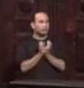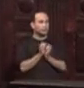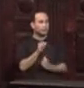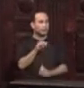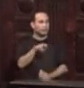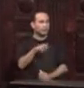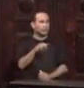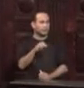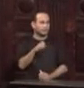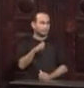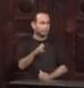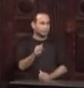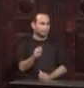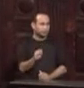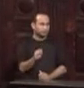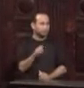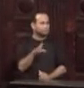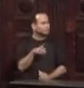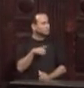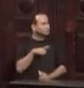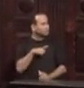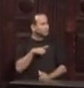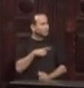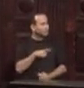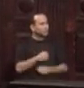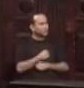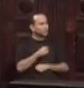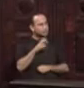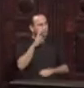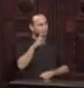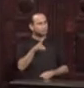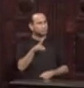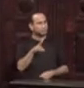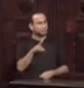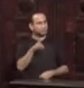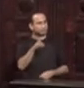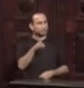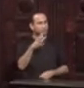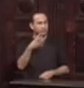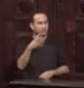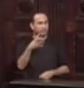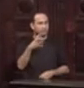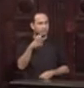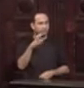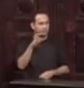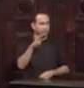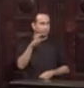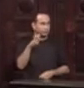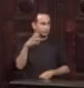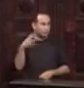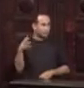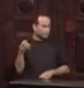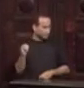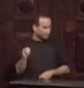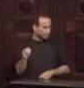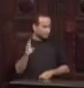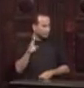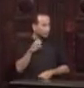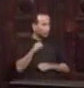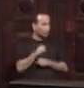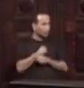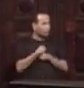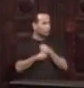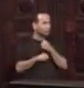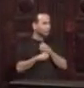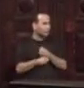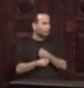do ensino médio, que é uma resolução, que é a 5.540, que já aponta para o ano que vem, para o ano letivo